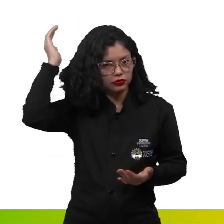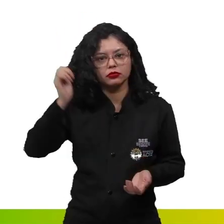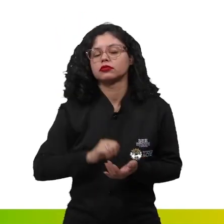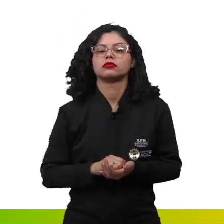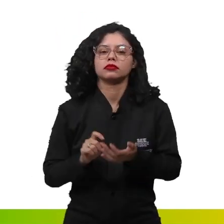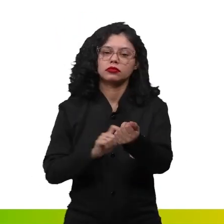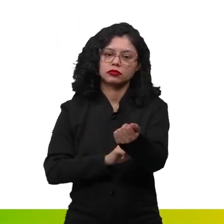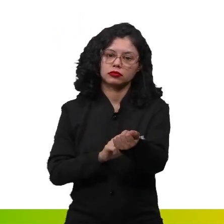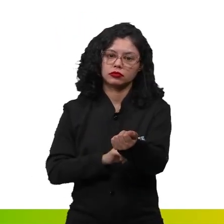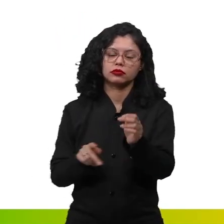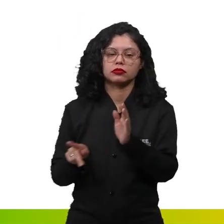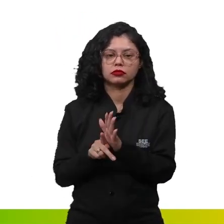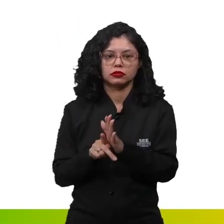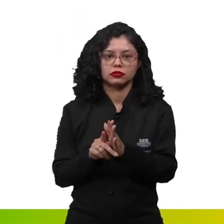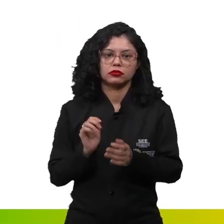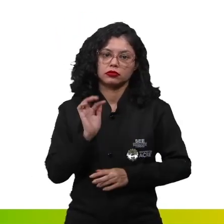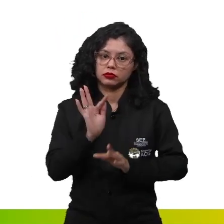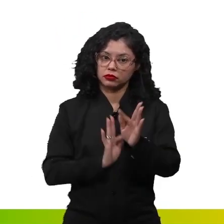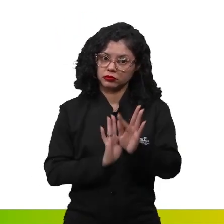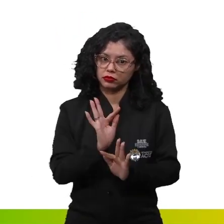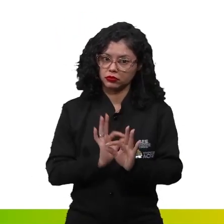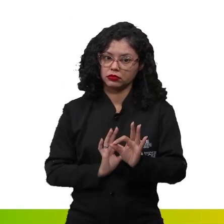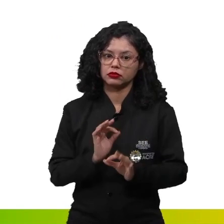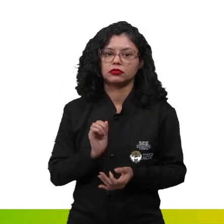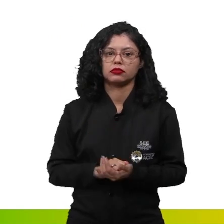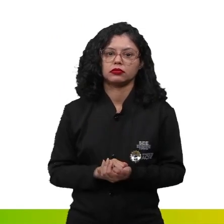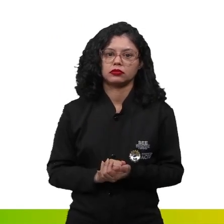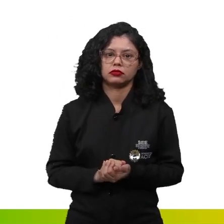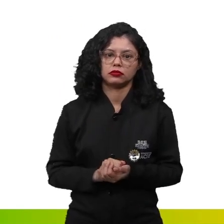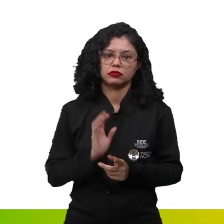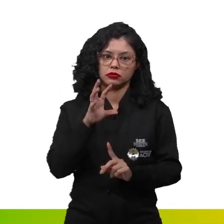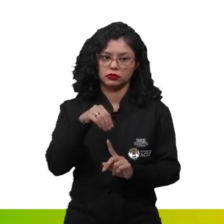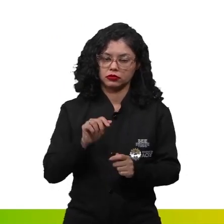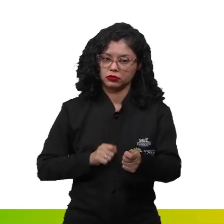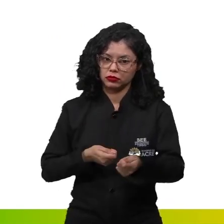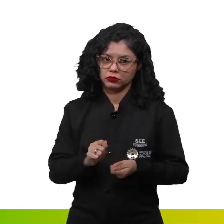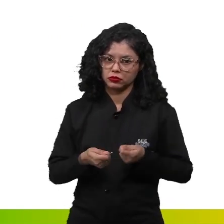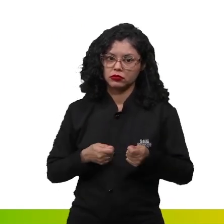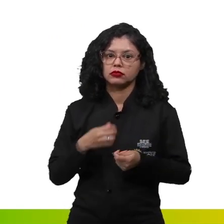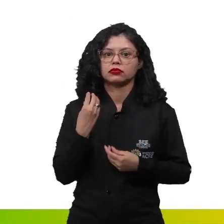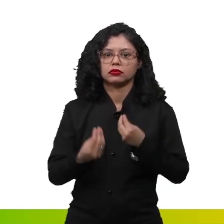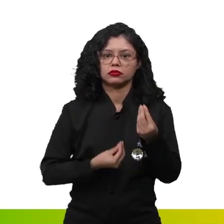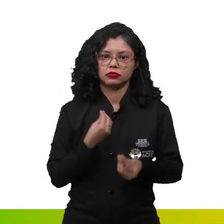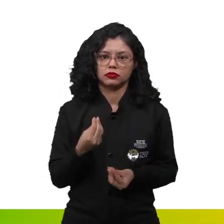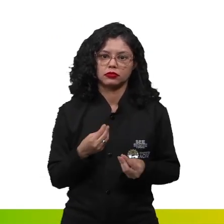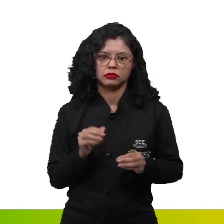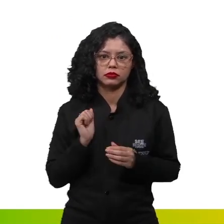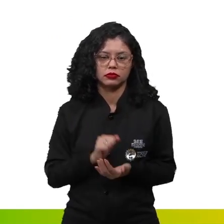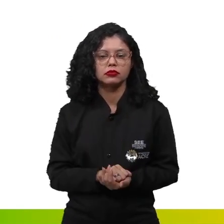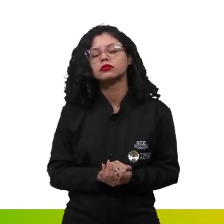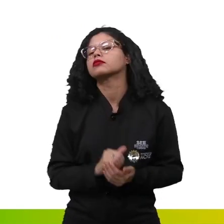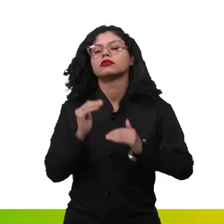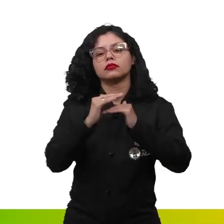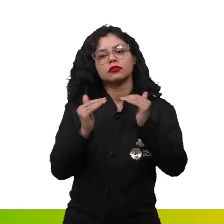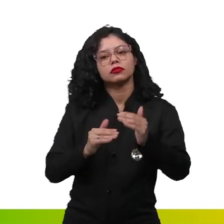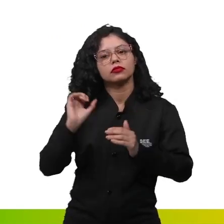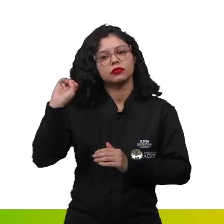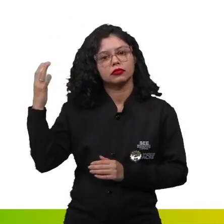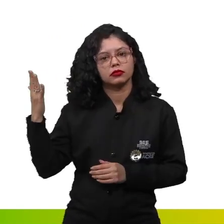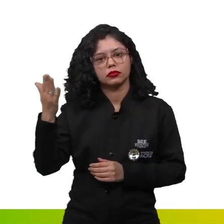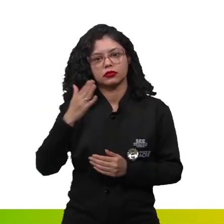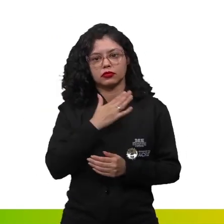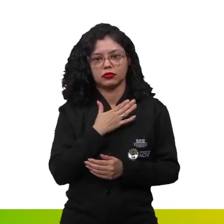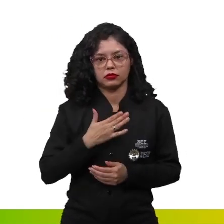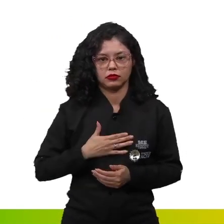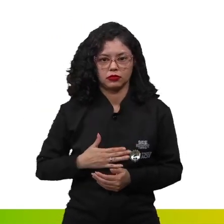nervoso central. Ele funciona como uma central de controle, comandando praticamente tudo o que acontece no